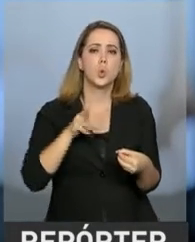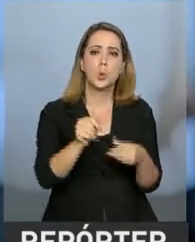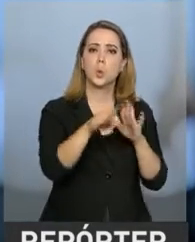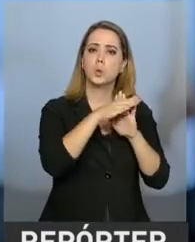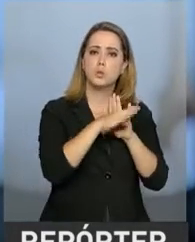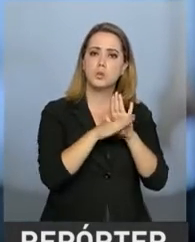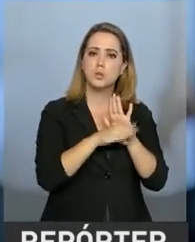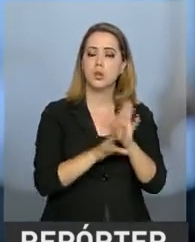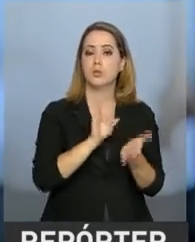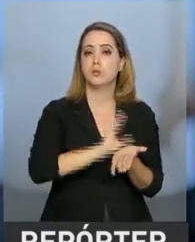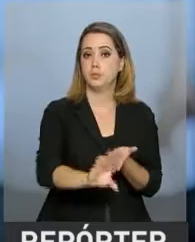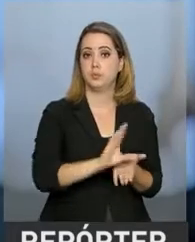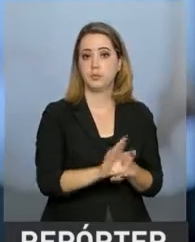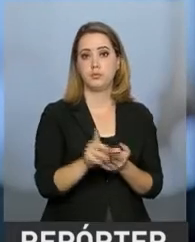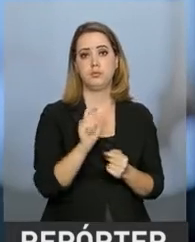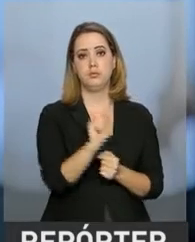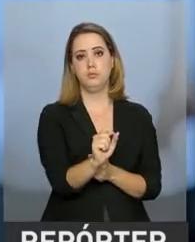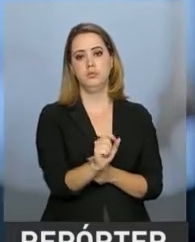de investimento, o que